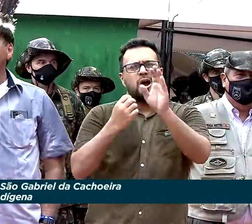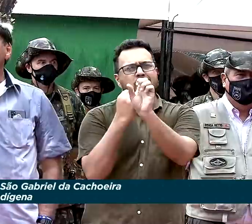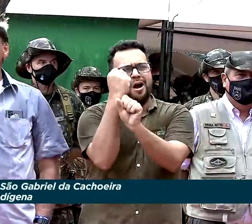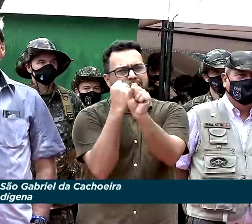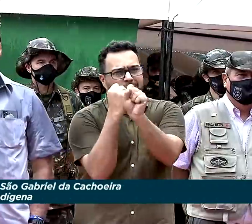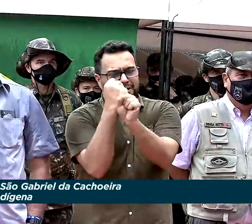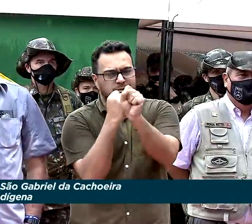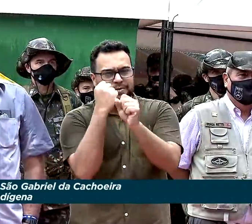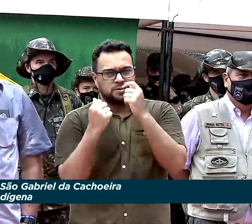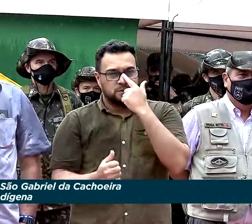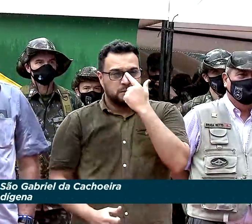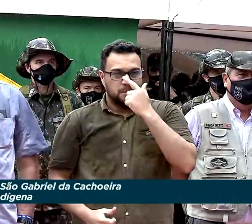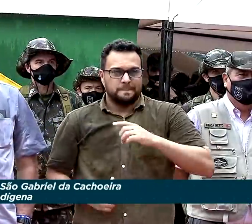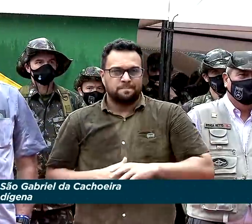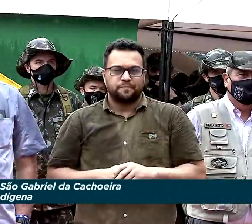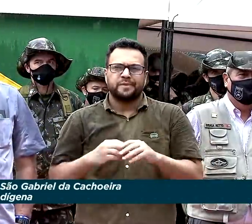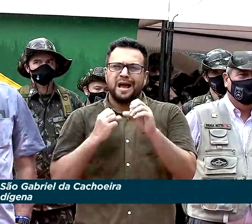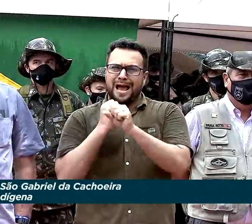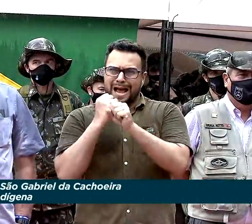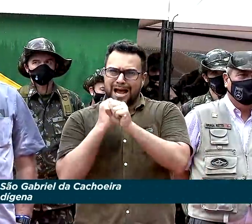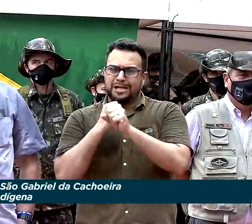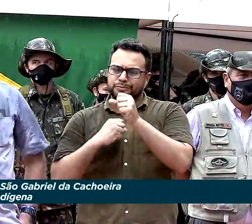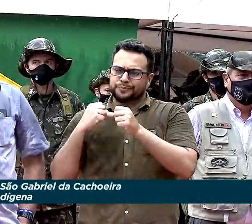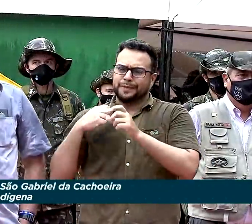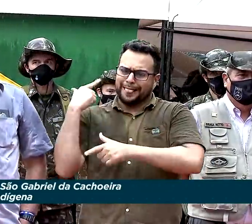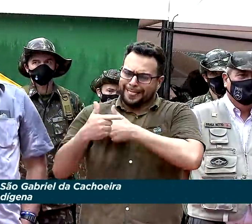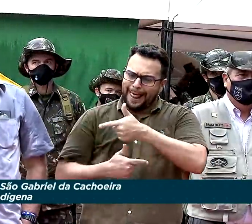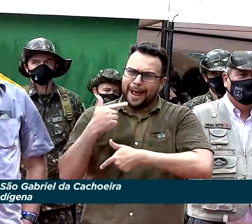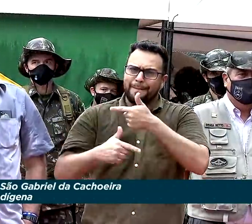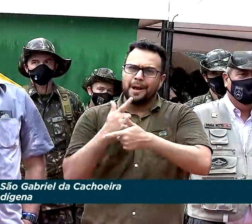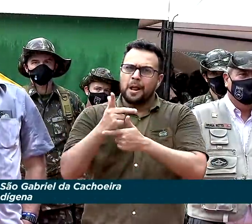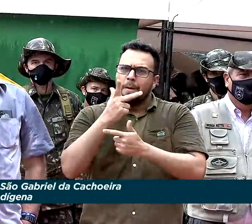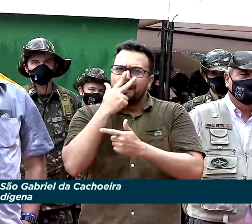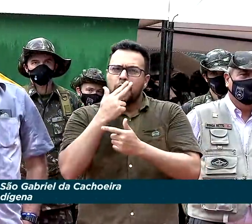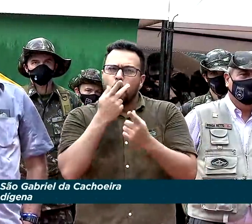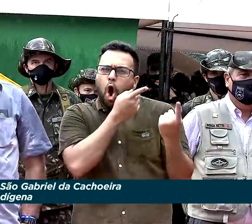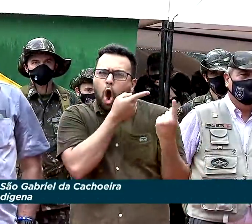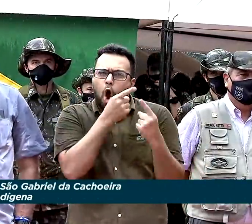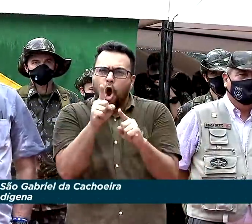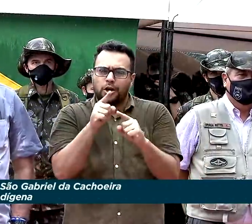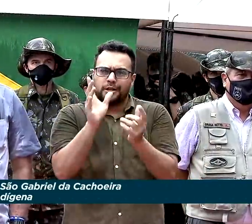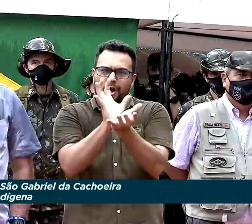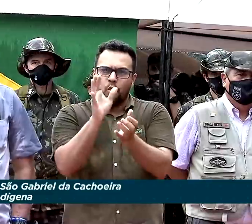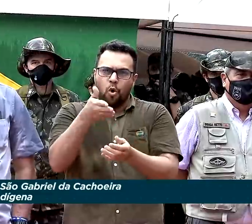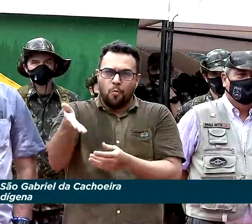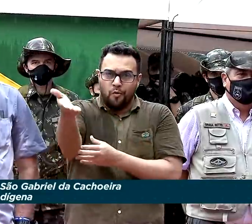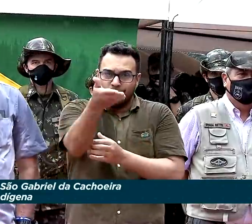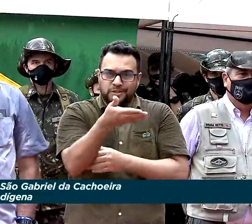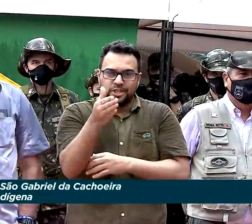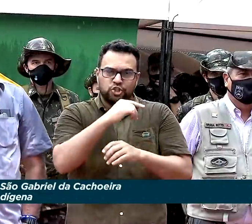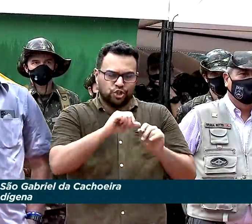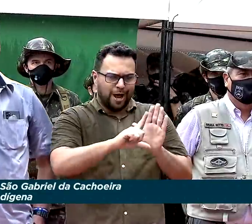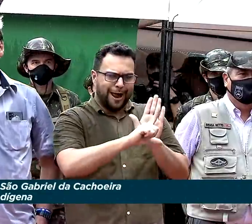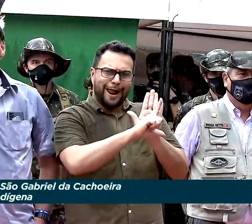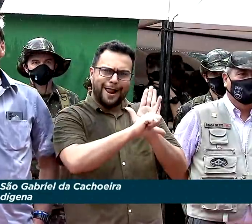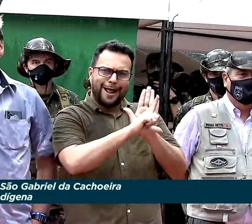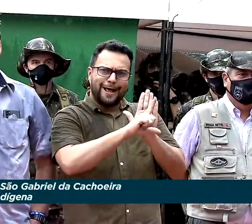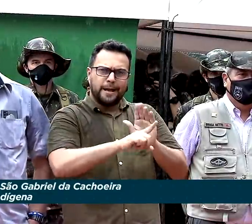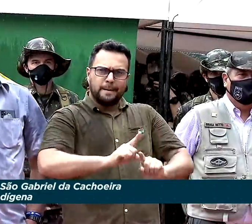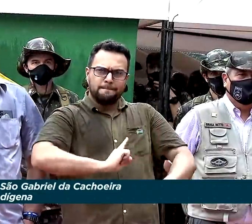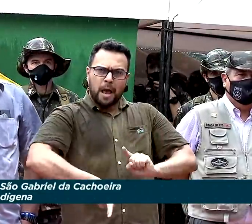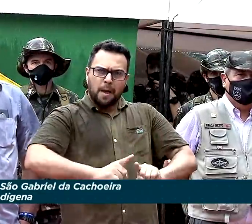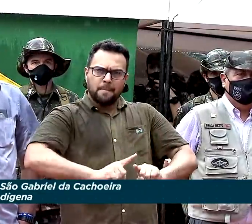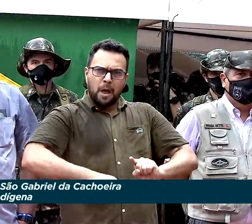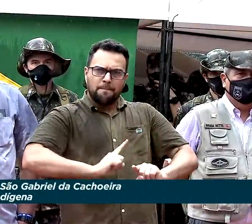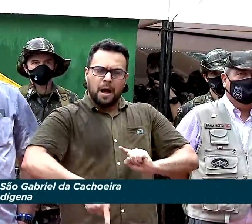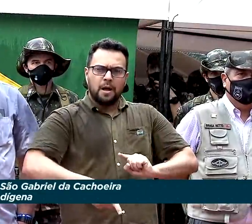de trabalho contra vocês, de emaranhado de leis que não permitem que